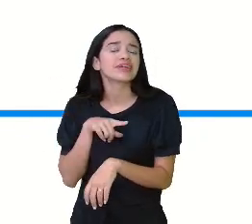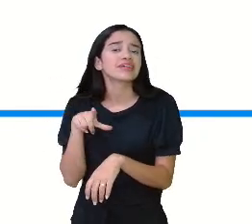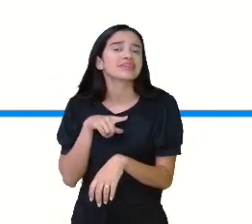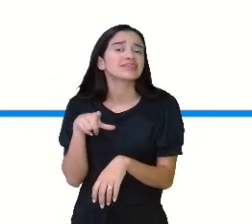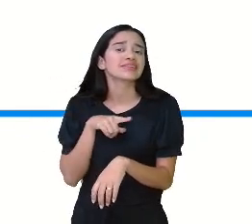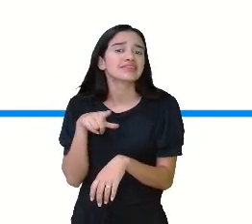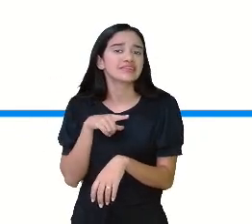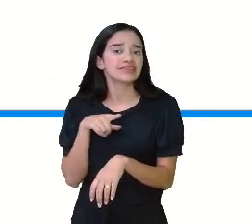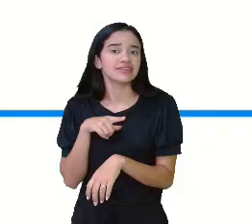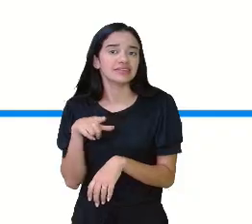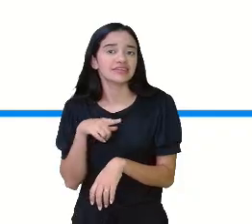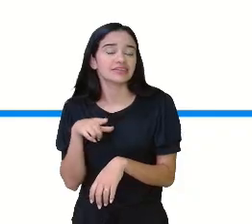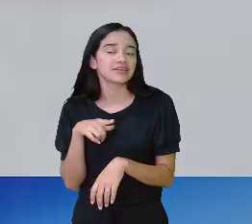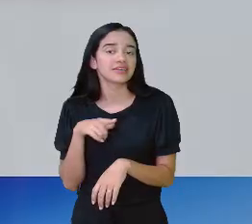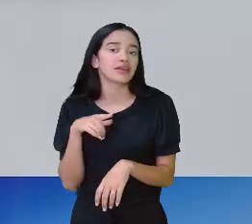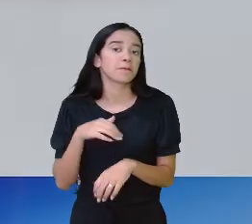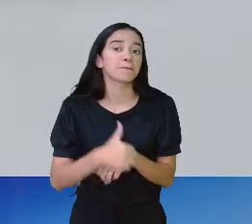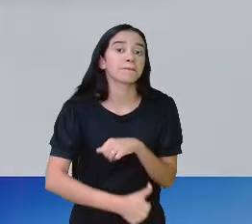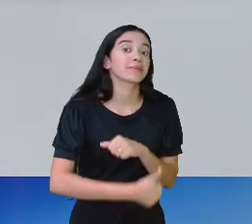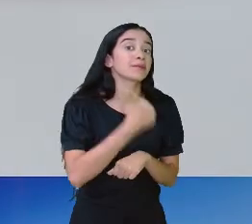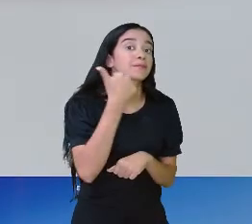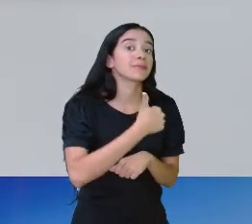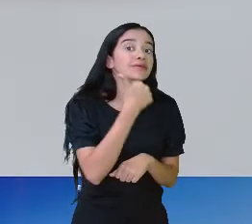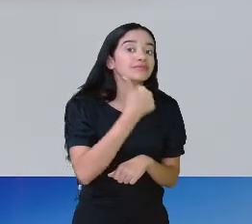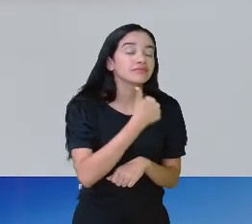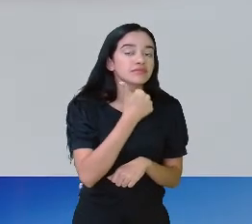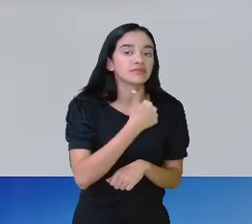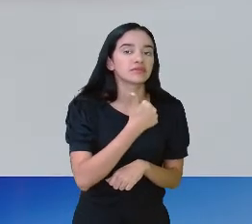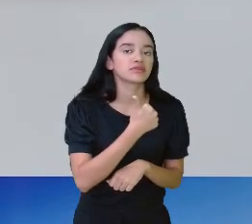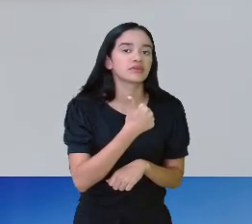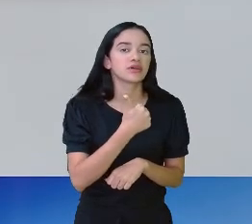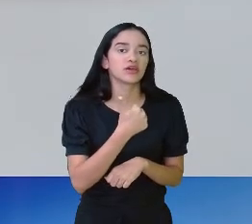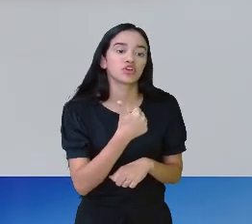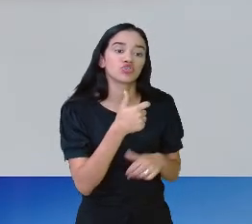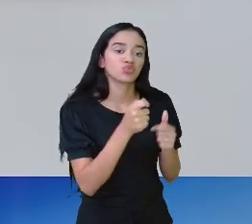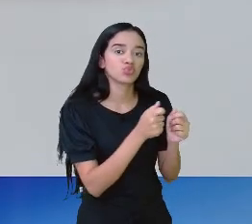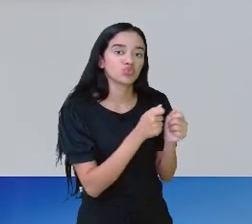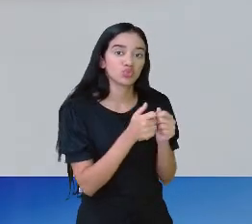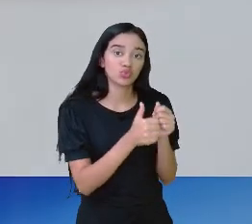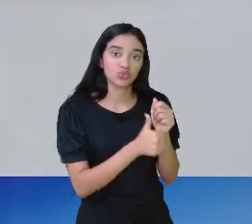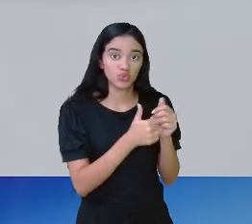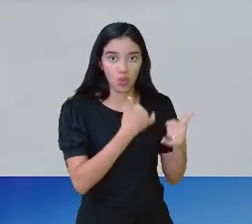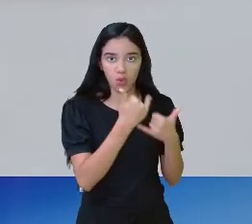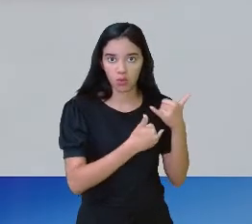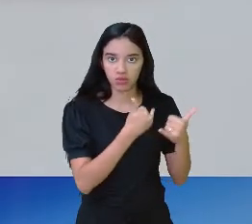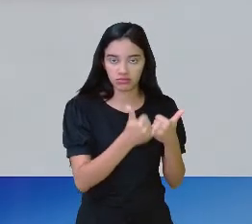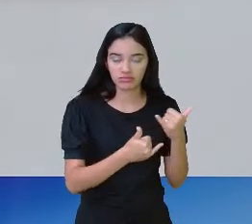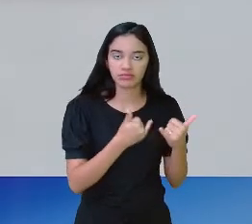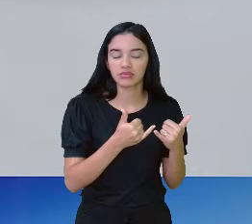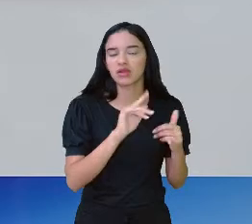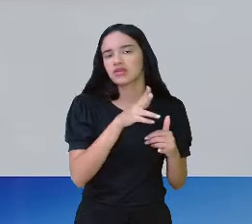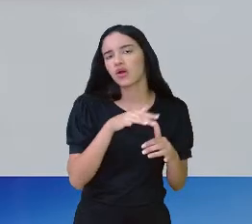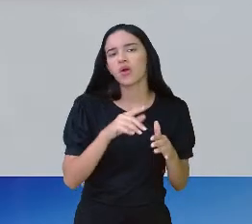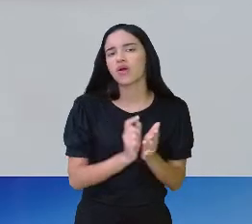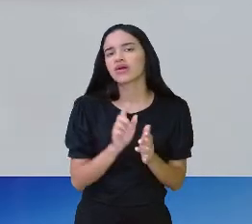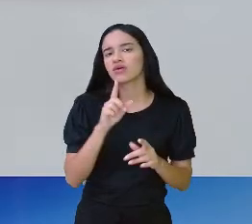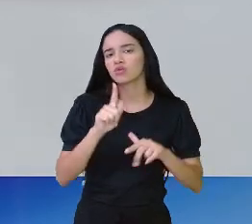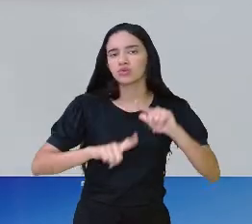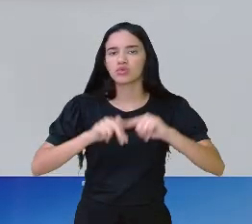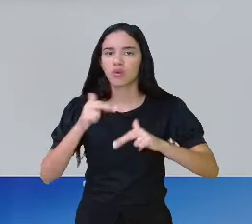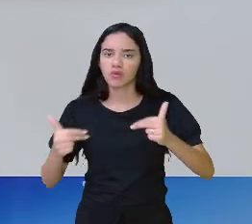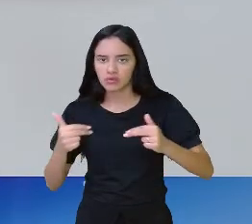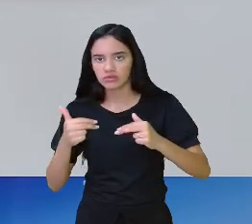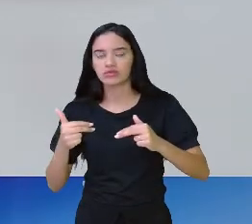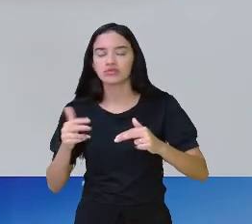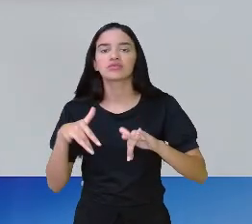na primeira rodada? E aí? Um dos materiais que vocês podem